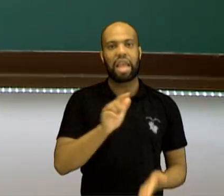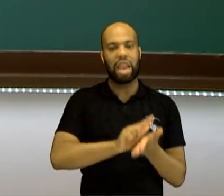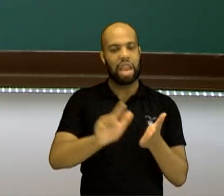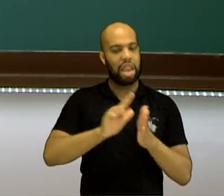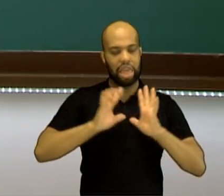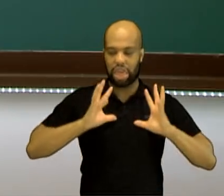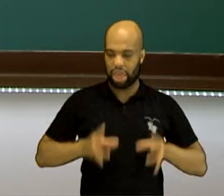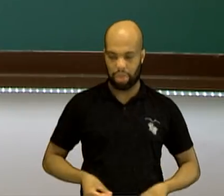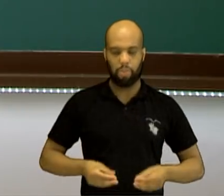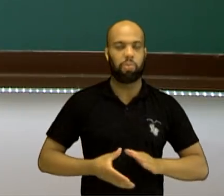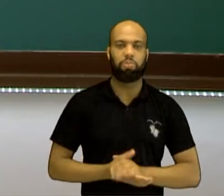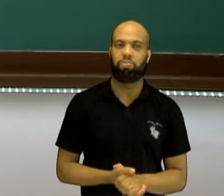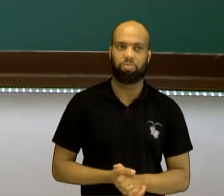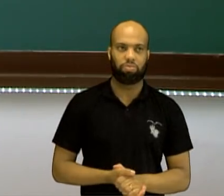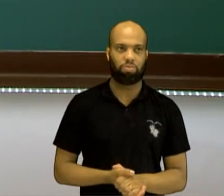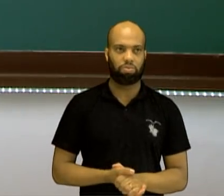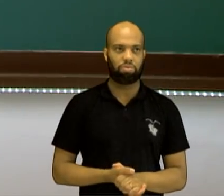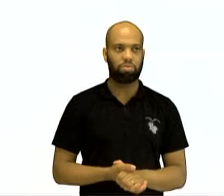nosso município.